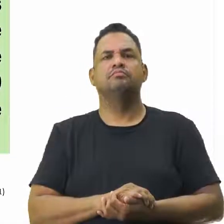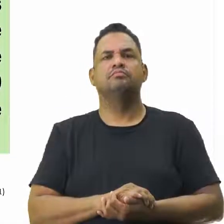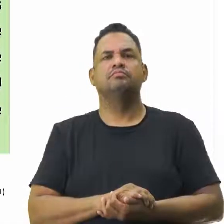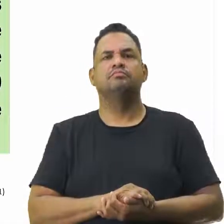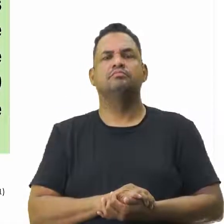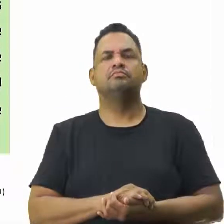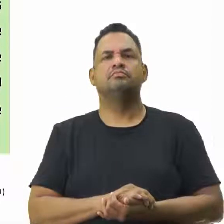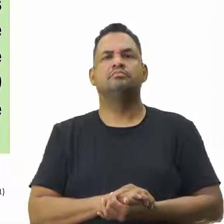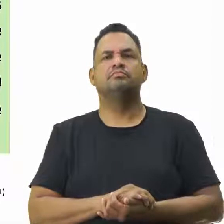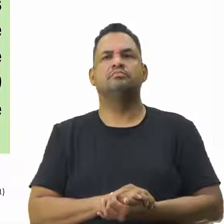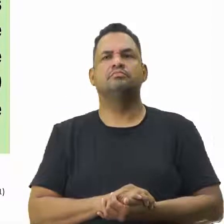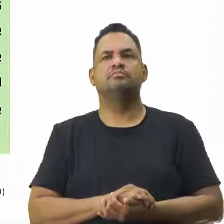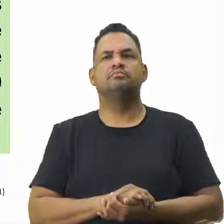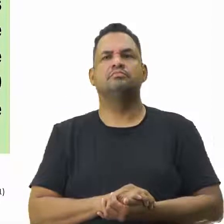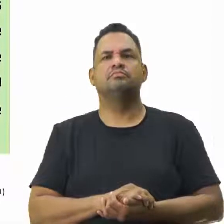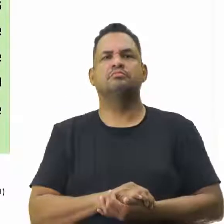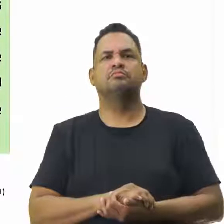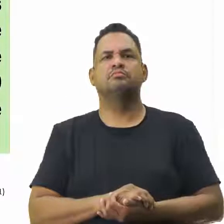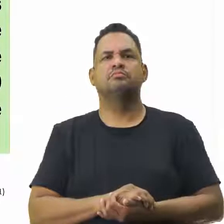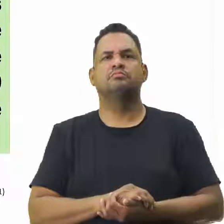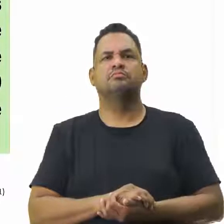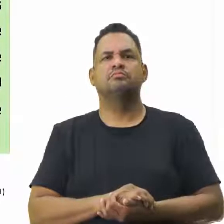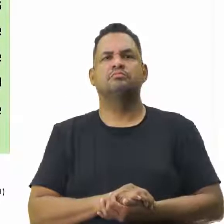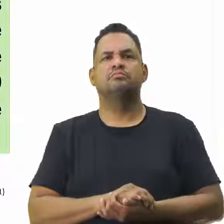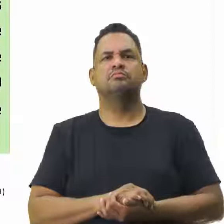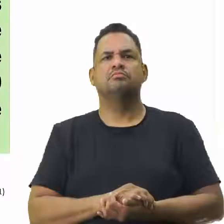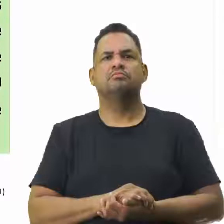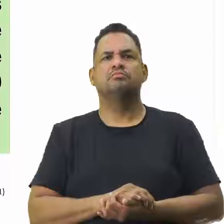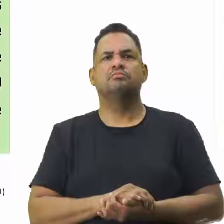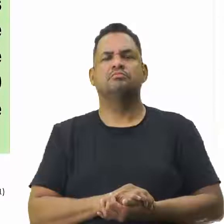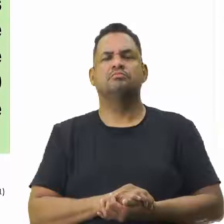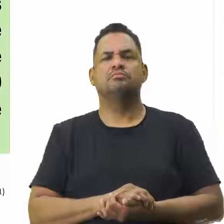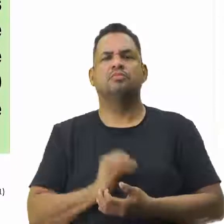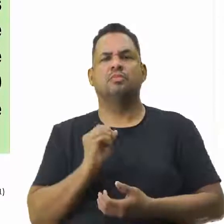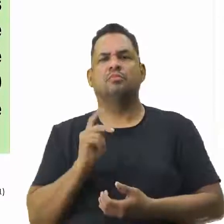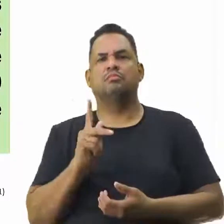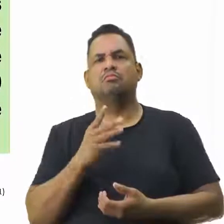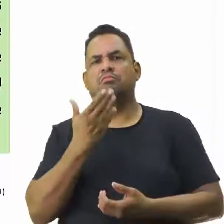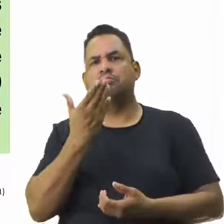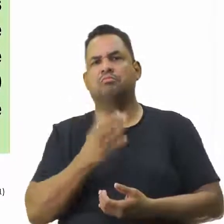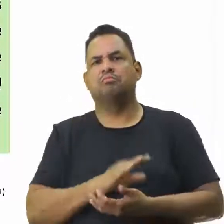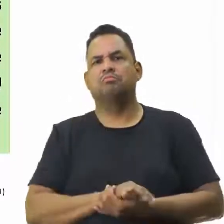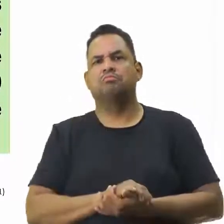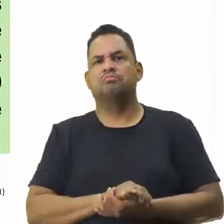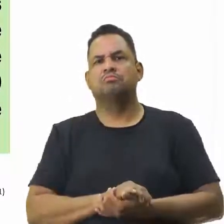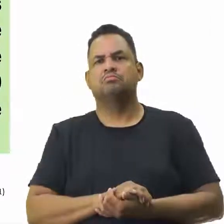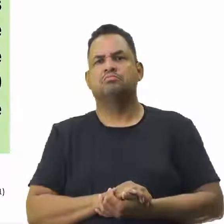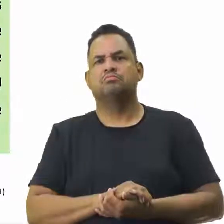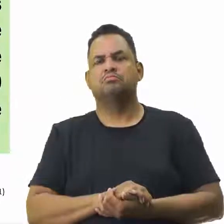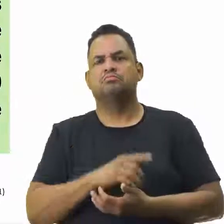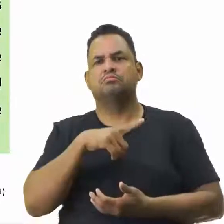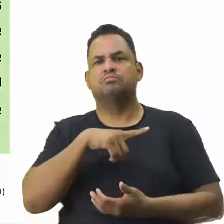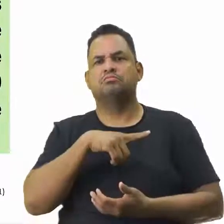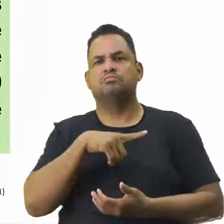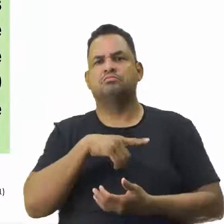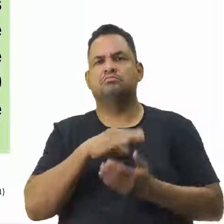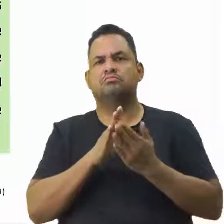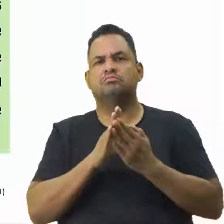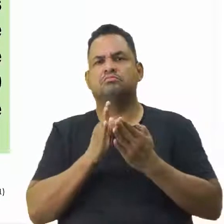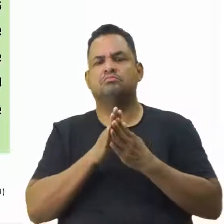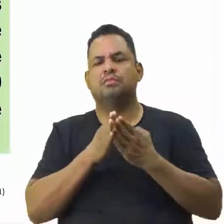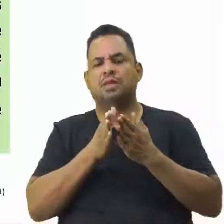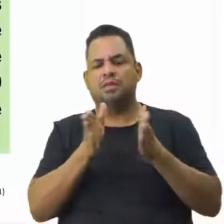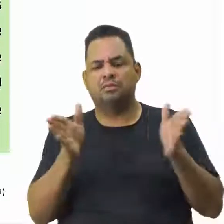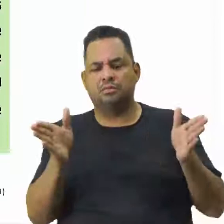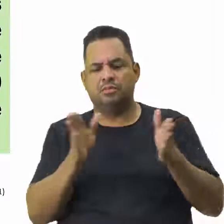temos aí que transformou-se no maior produtor de castereta, ok? E aí nós vamos ter a abertura da